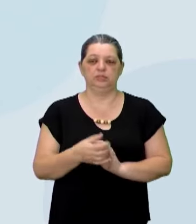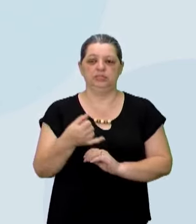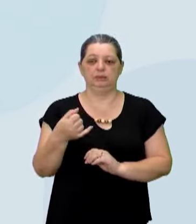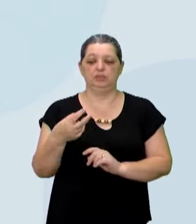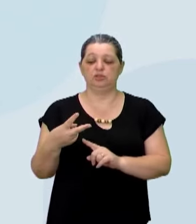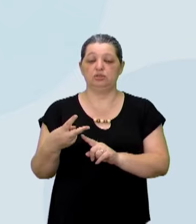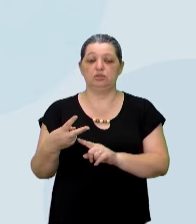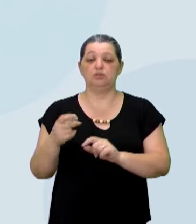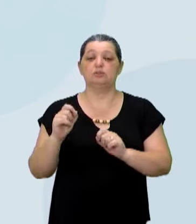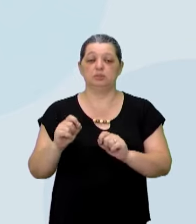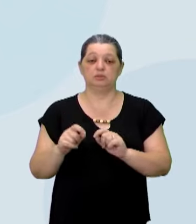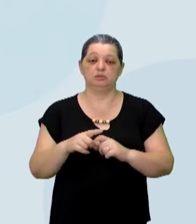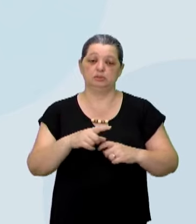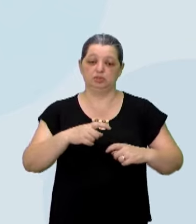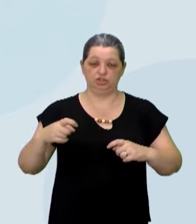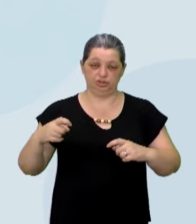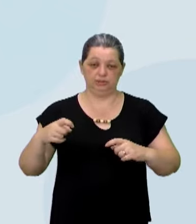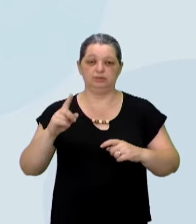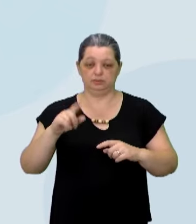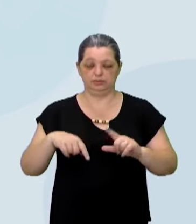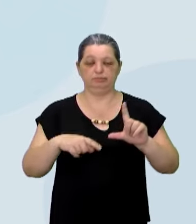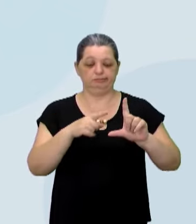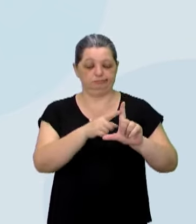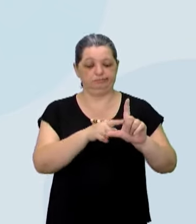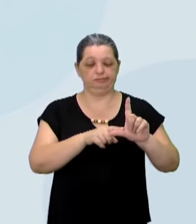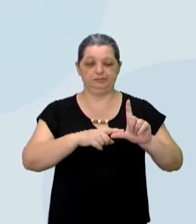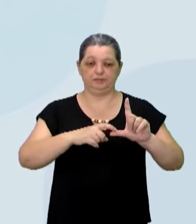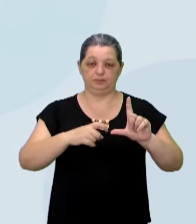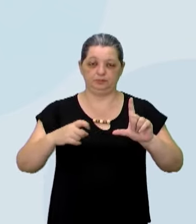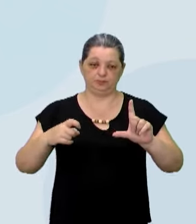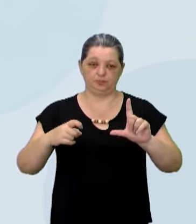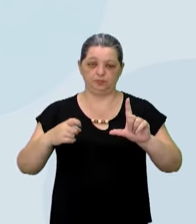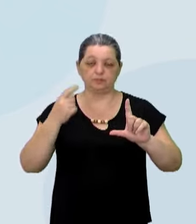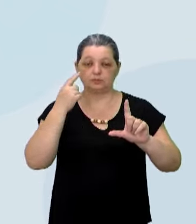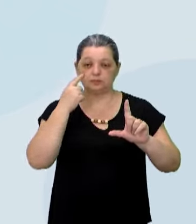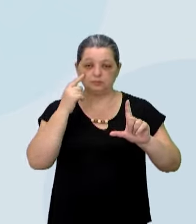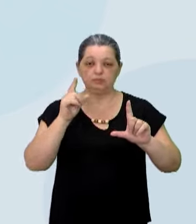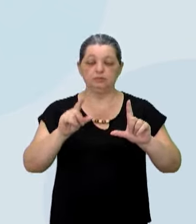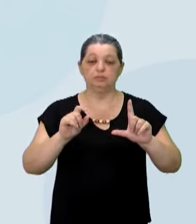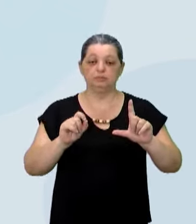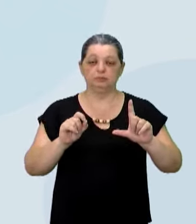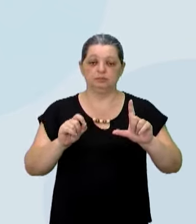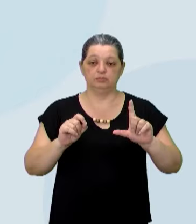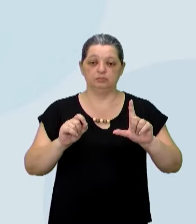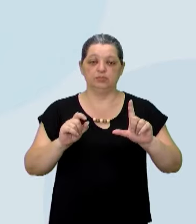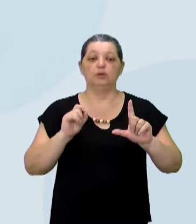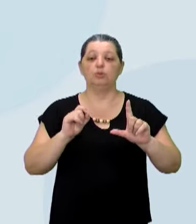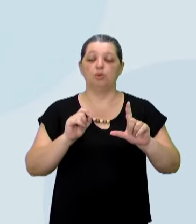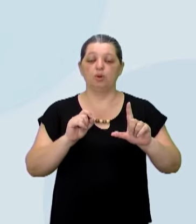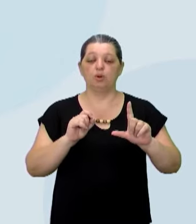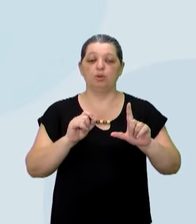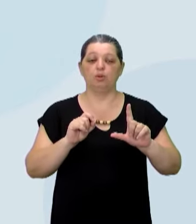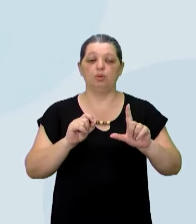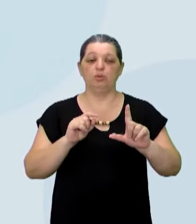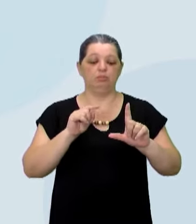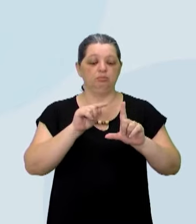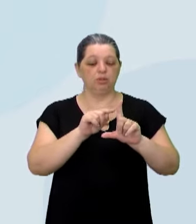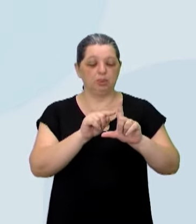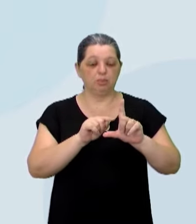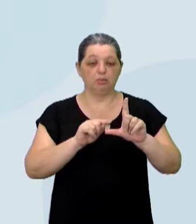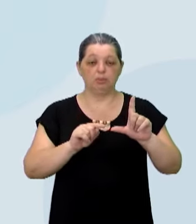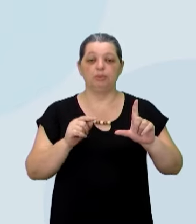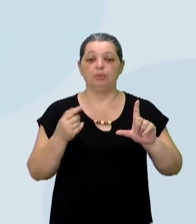em que eixo esse? Está no eixo X. O X. Ele está falando o seguinte, quem é que está, qual é o ponto aí do nosso plano